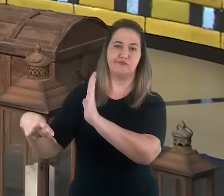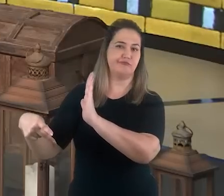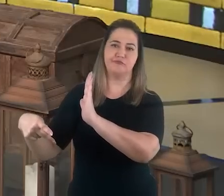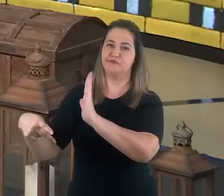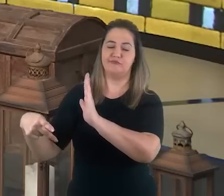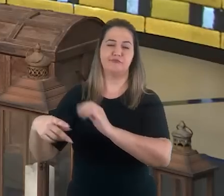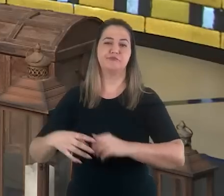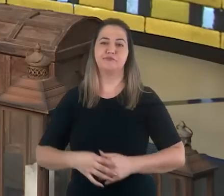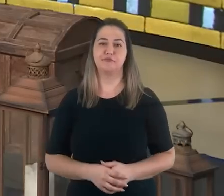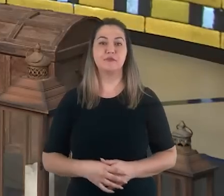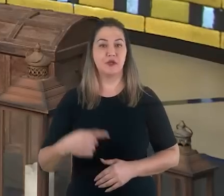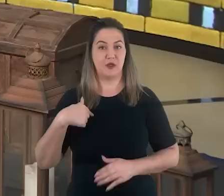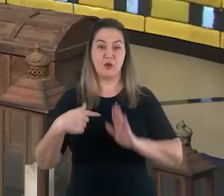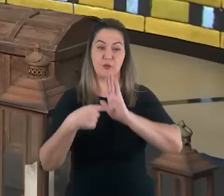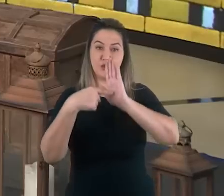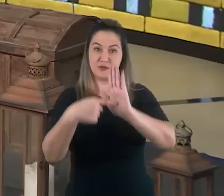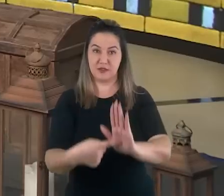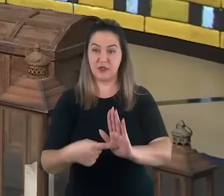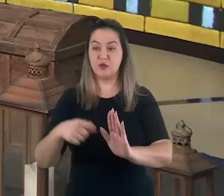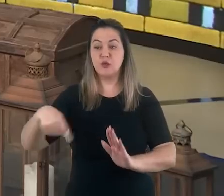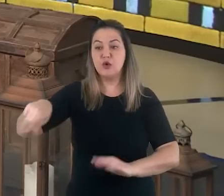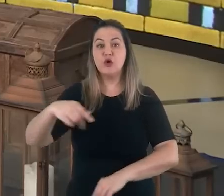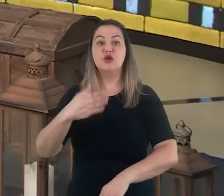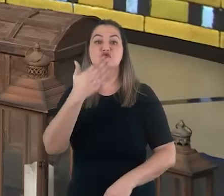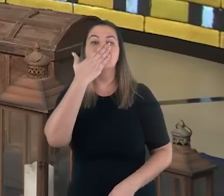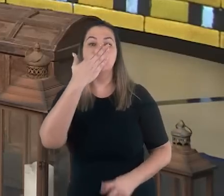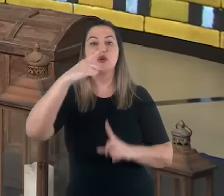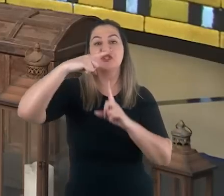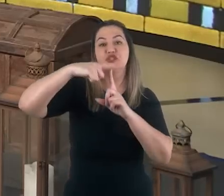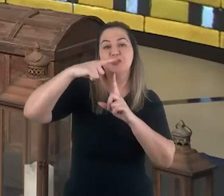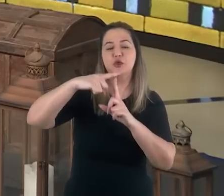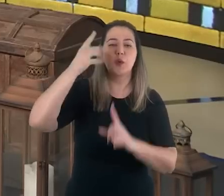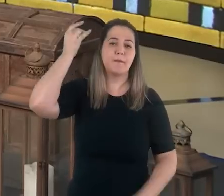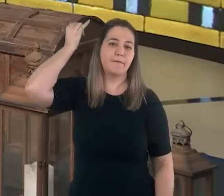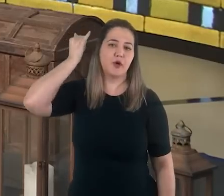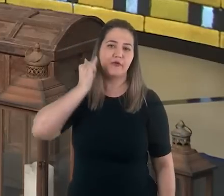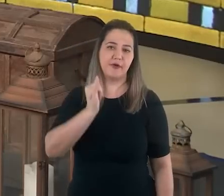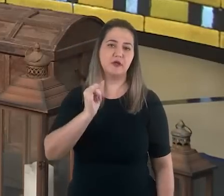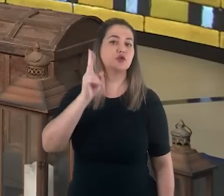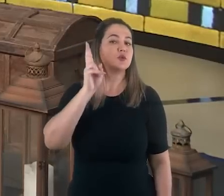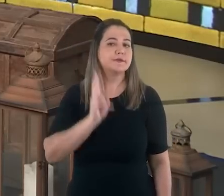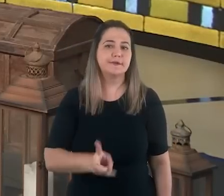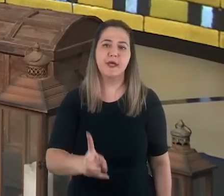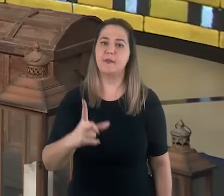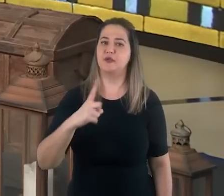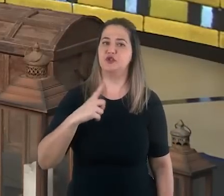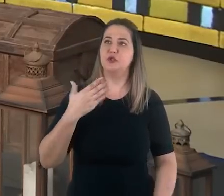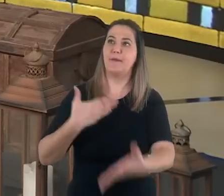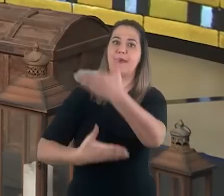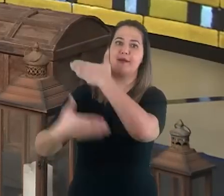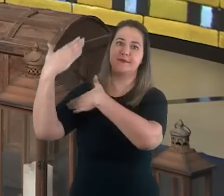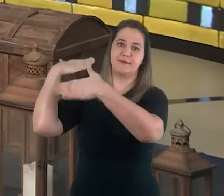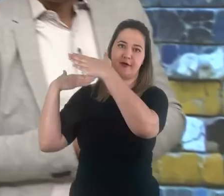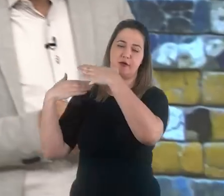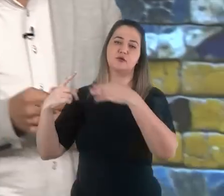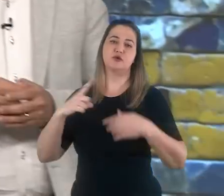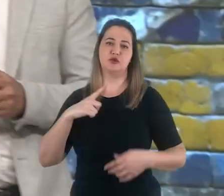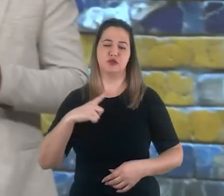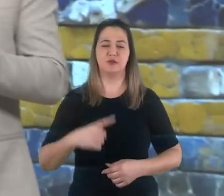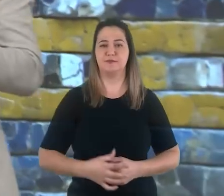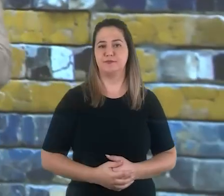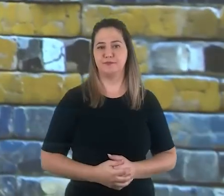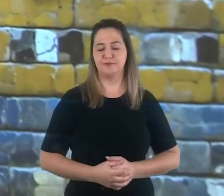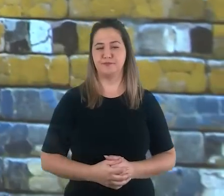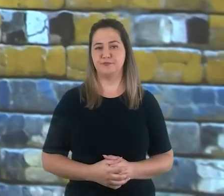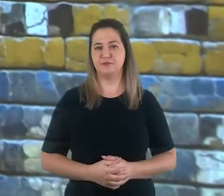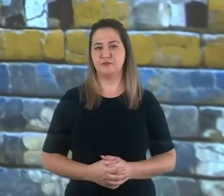Grécia, porque eu estou mostrando que esse estilo profético já existia séculos antes disso. Você percebeu meu contra-argumento? Agora,